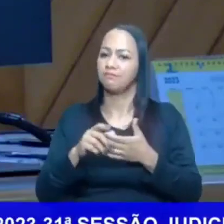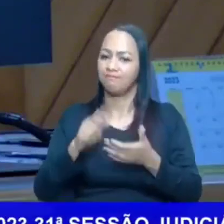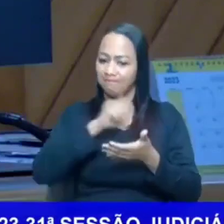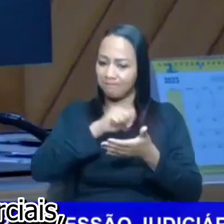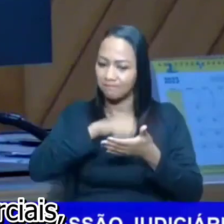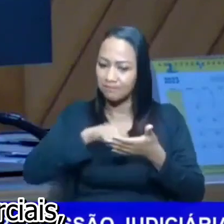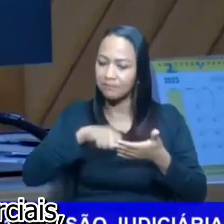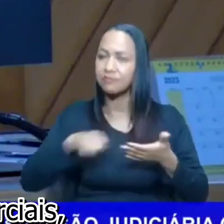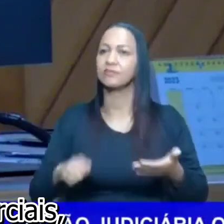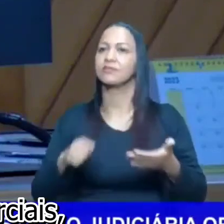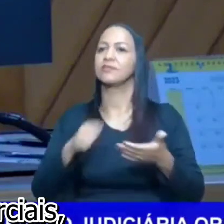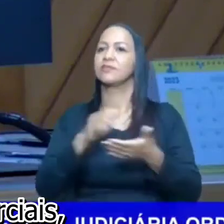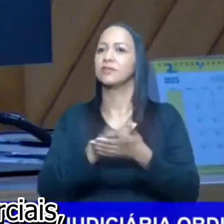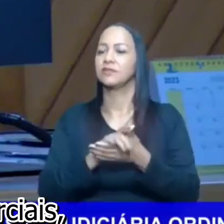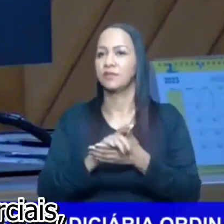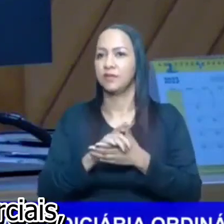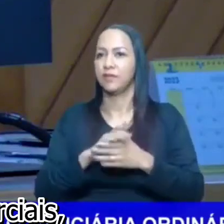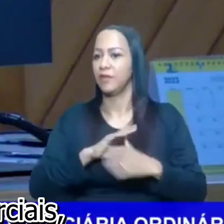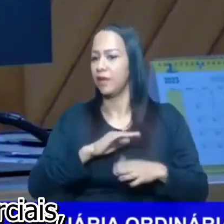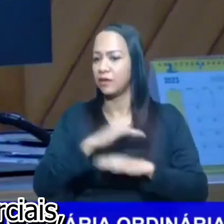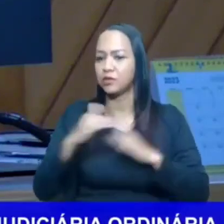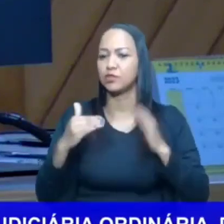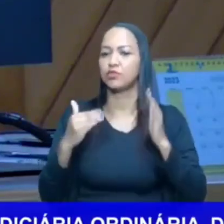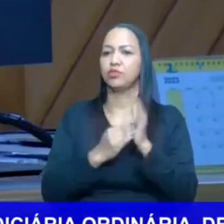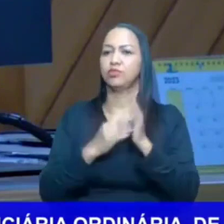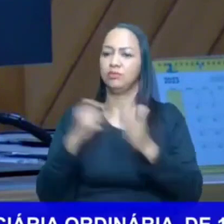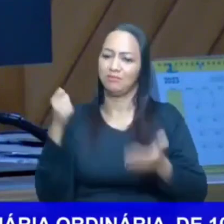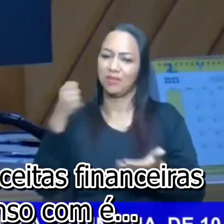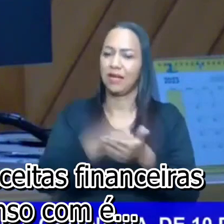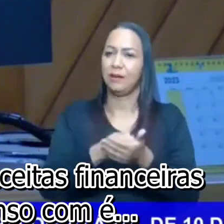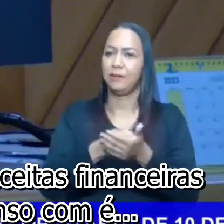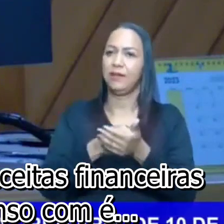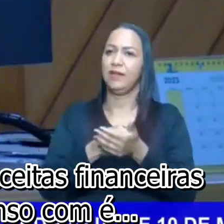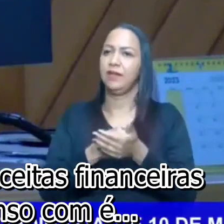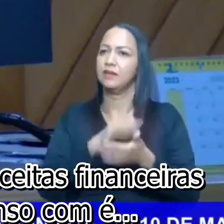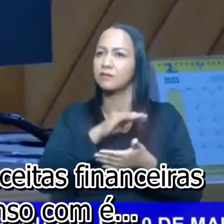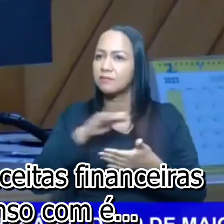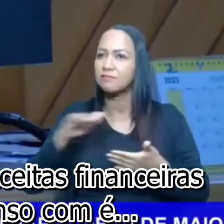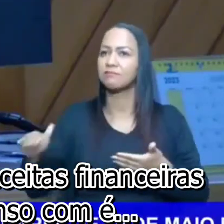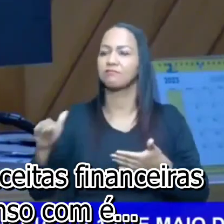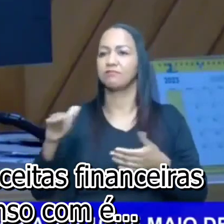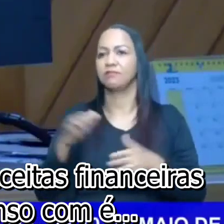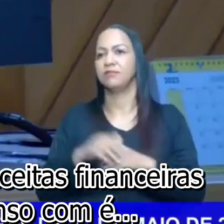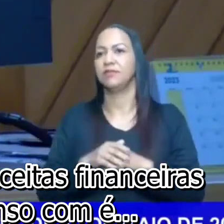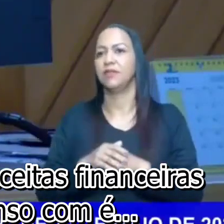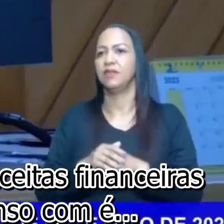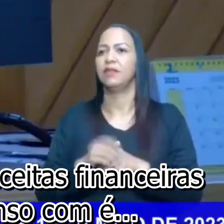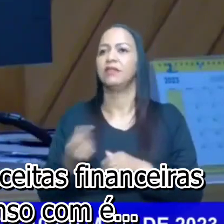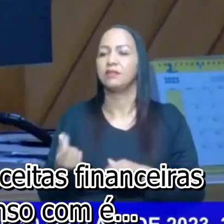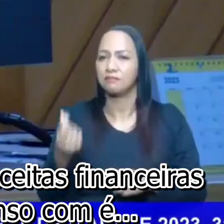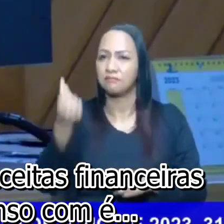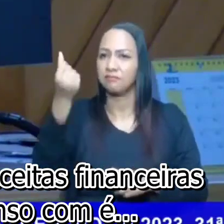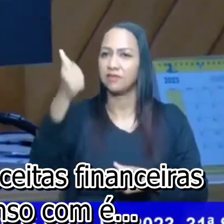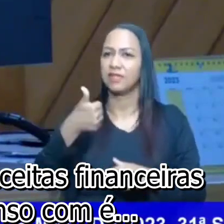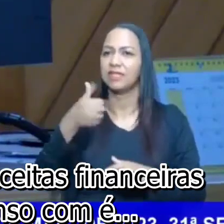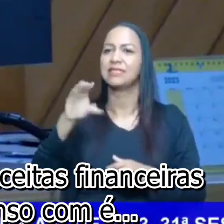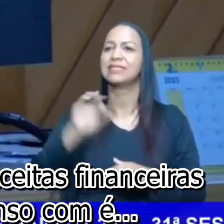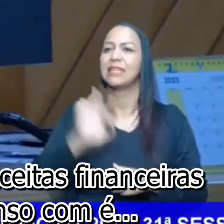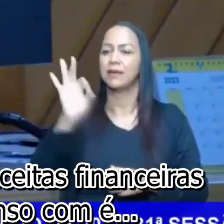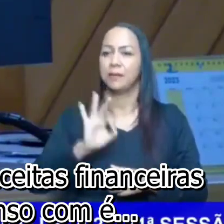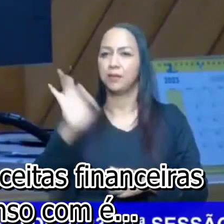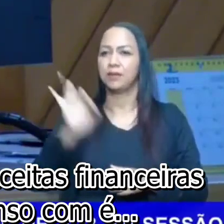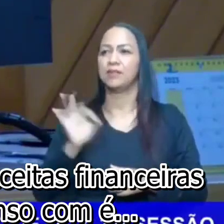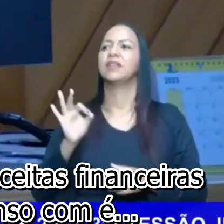22,93% do total de despesas de prestação de contas parciais e a intempestividade do registro de 100% das